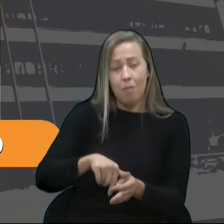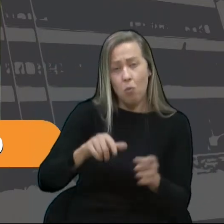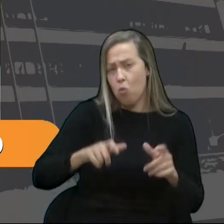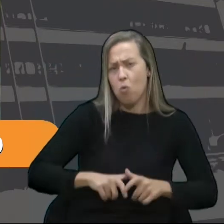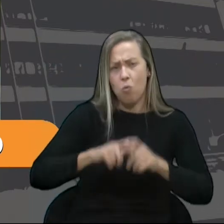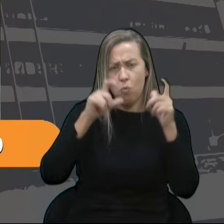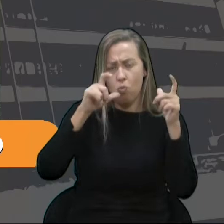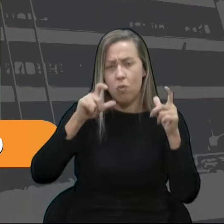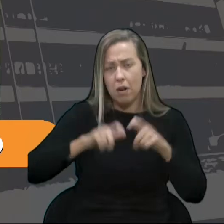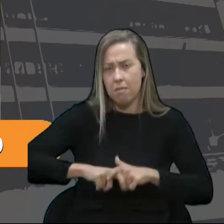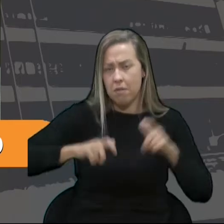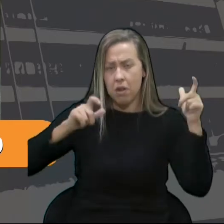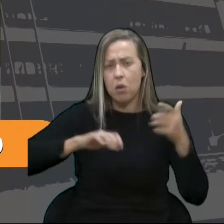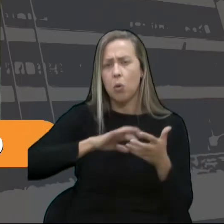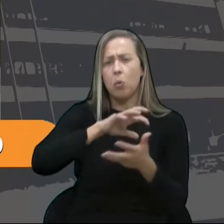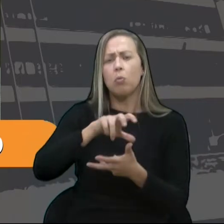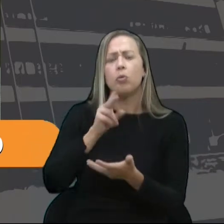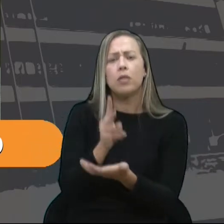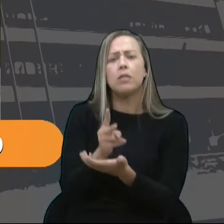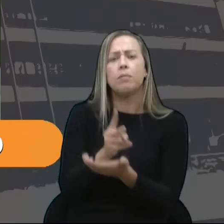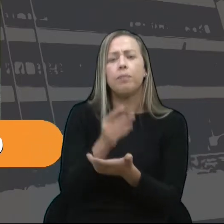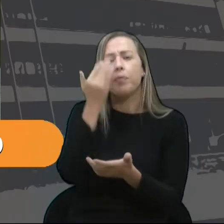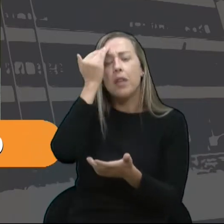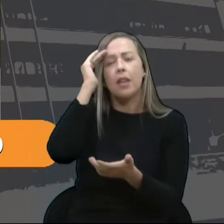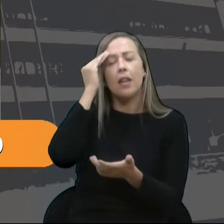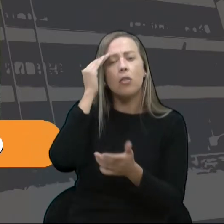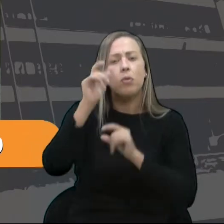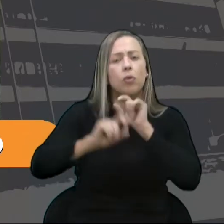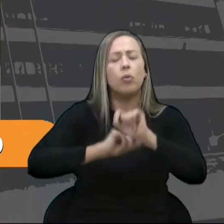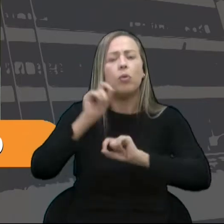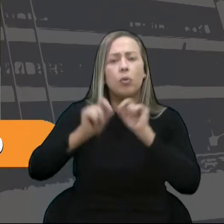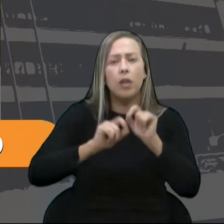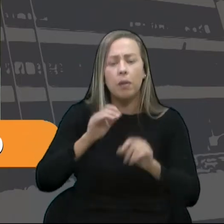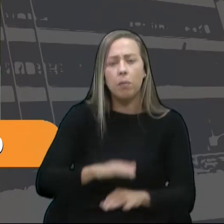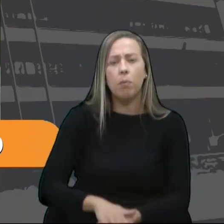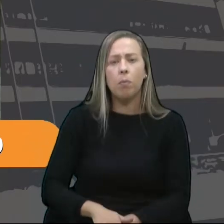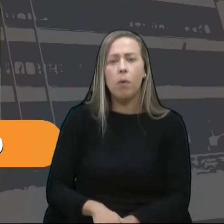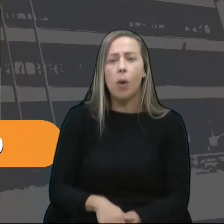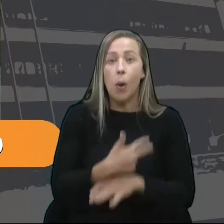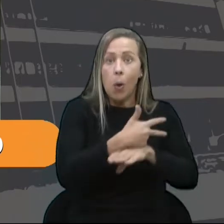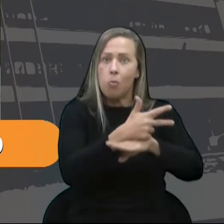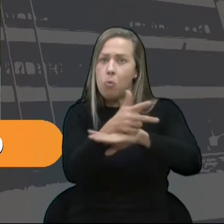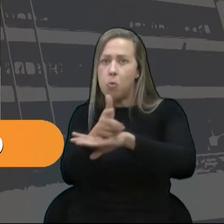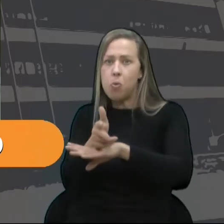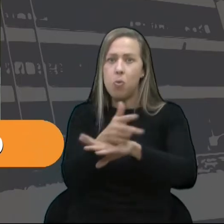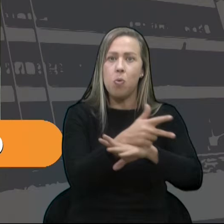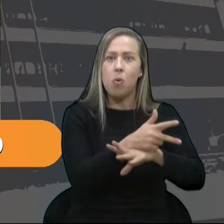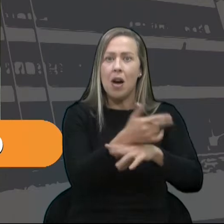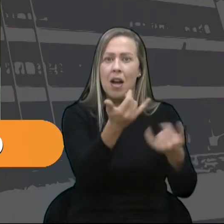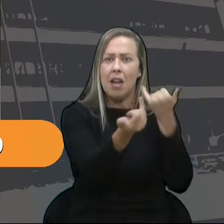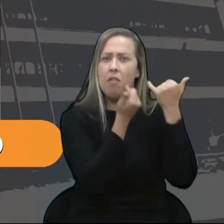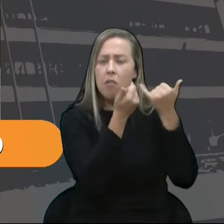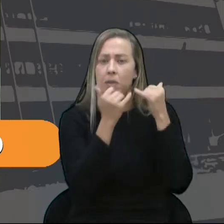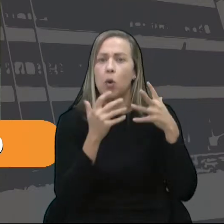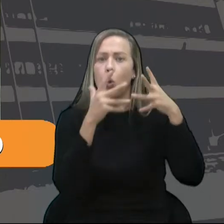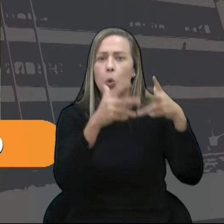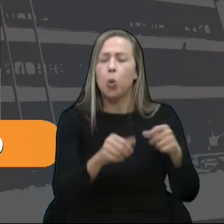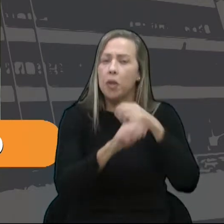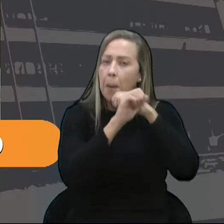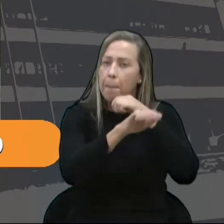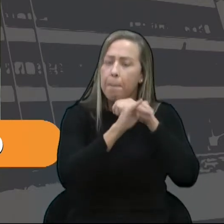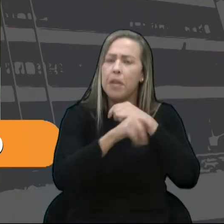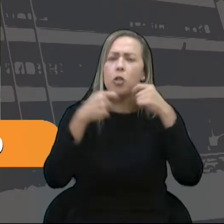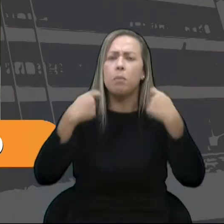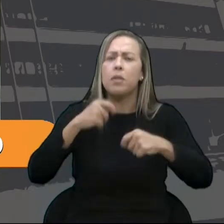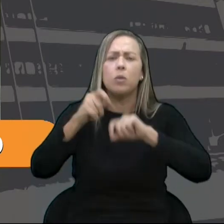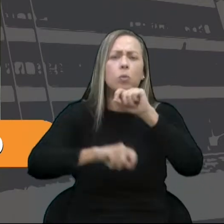mundo prevaleceu o entendimento de que a cobertura noticiosa deve ser uma